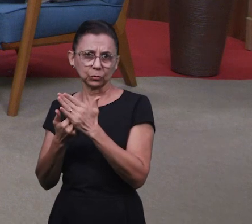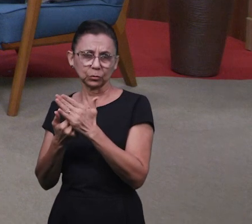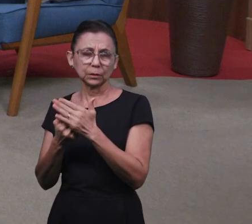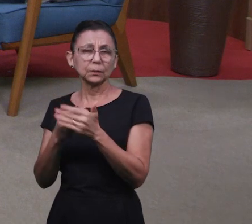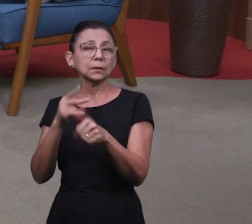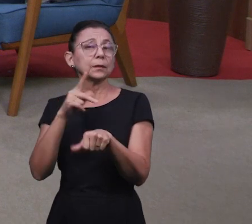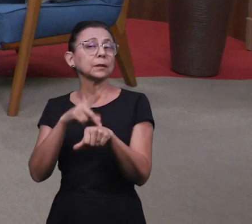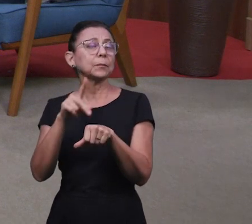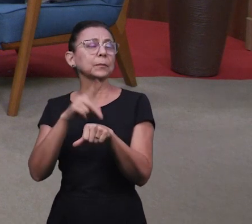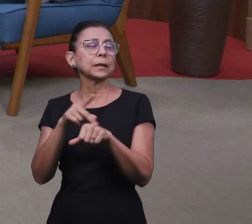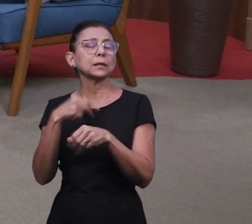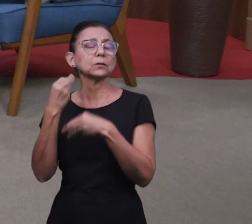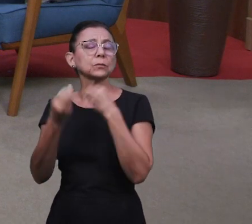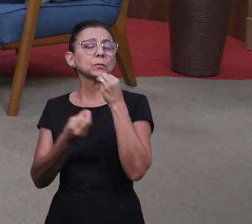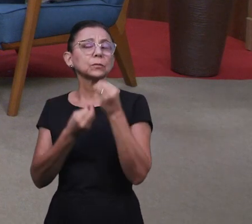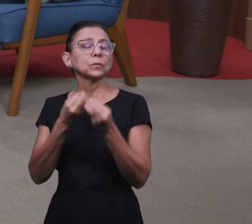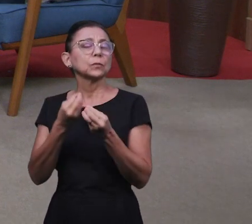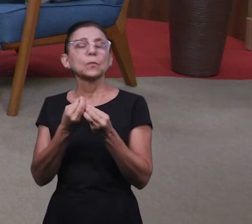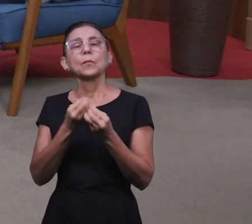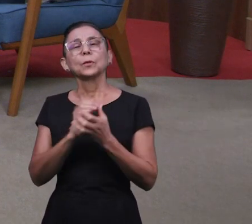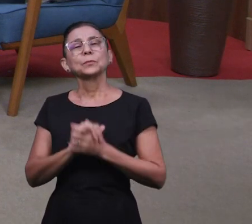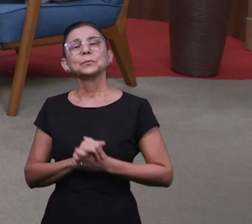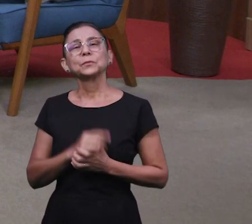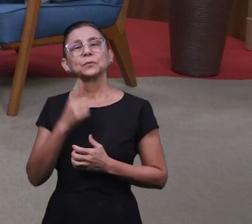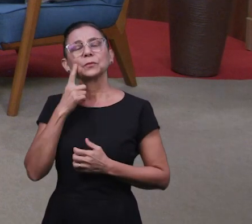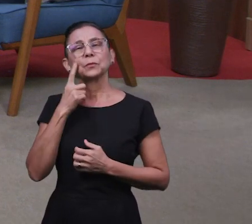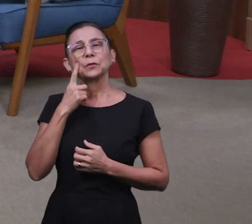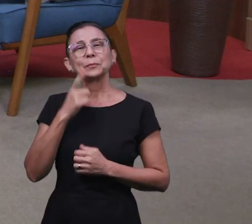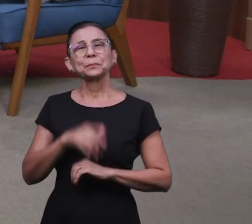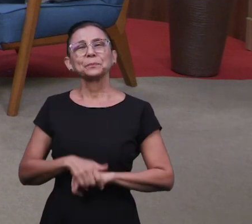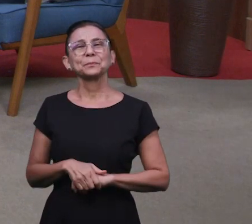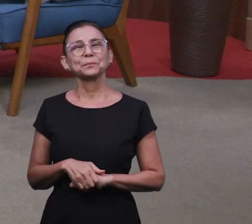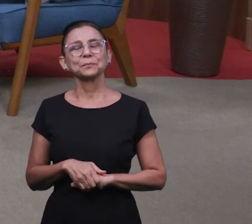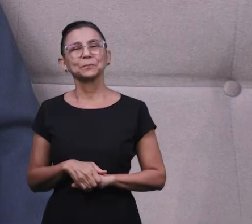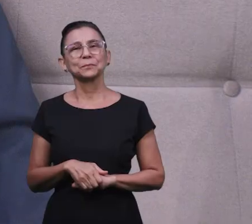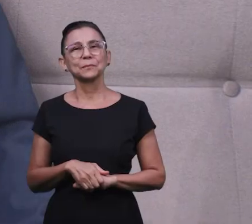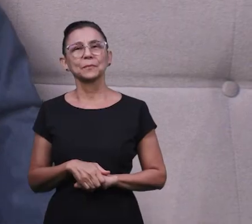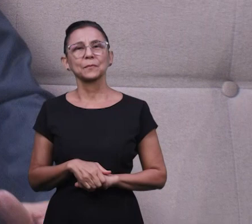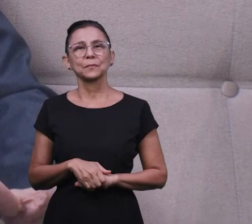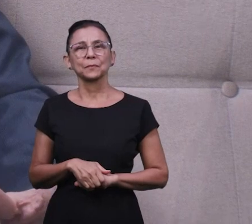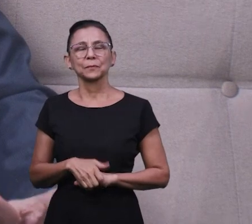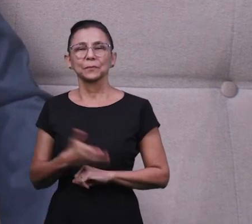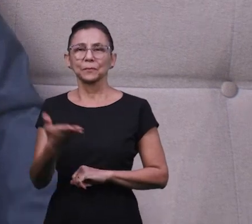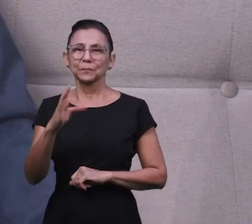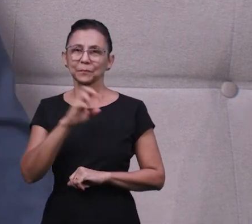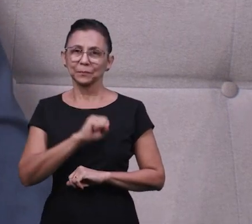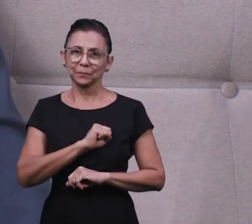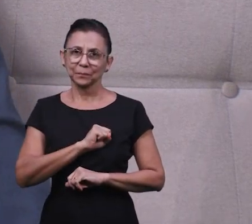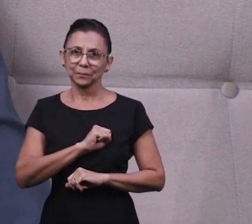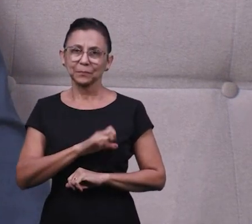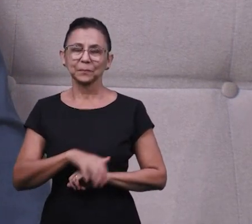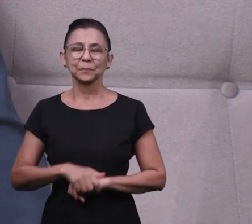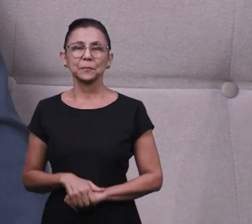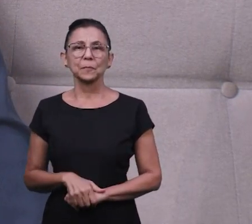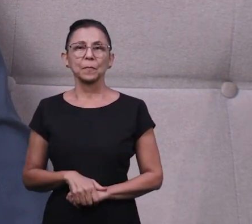aplicação daquilo que nós tratamos aqui à vida daquele irmão que nos assiste. Queridos,